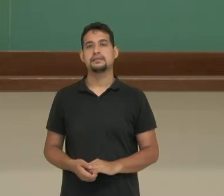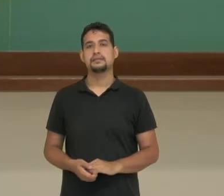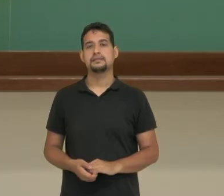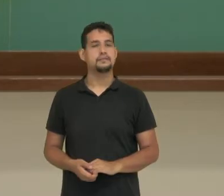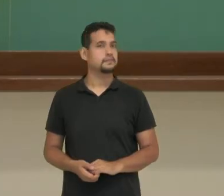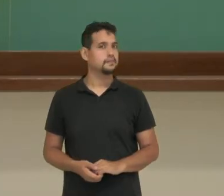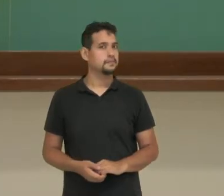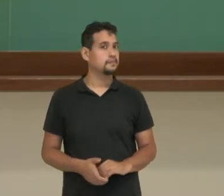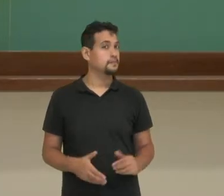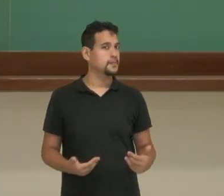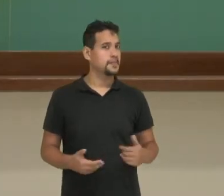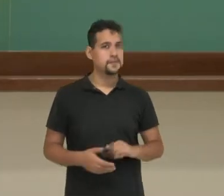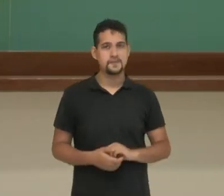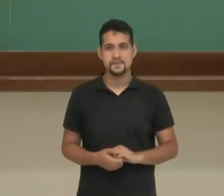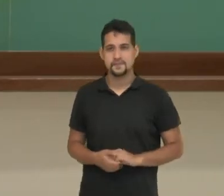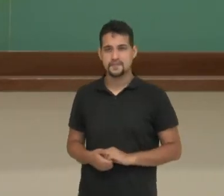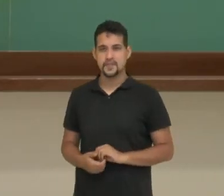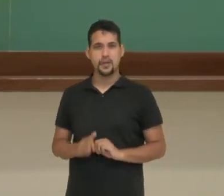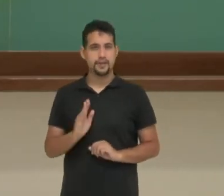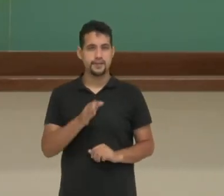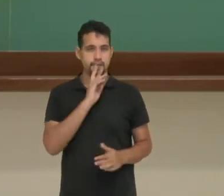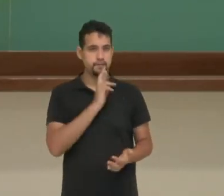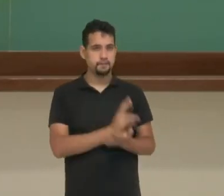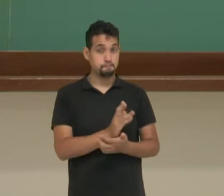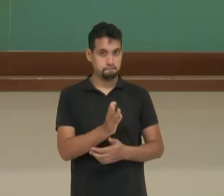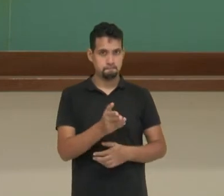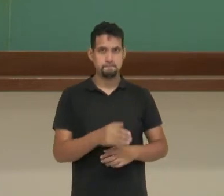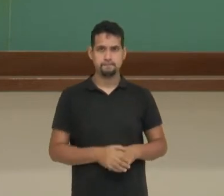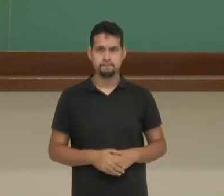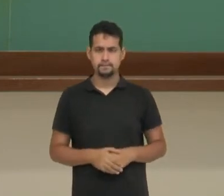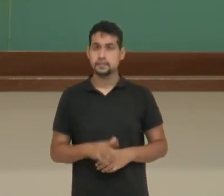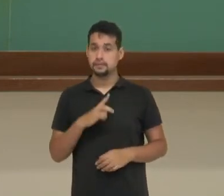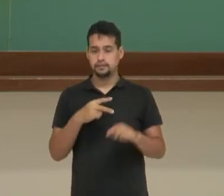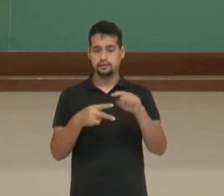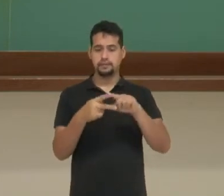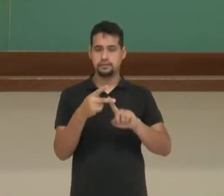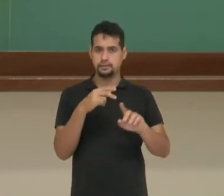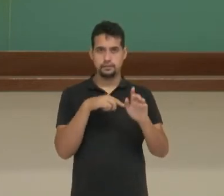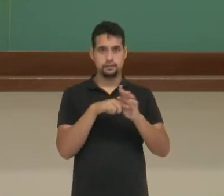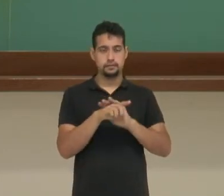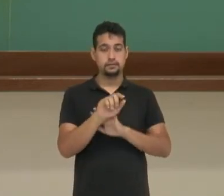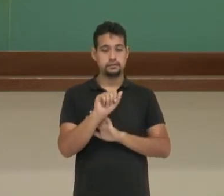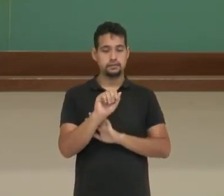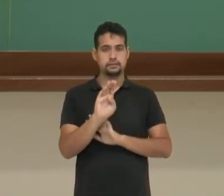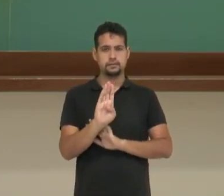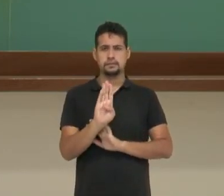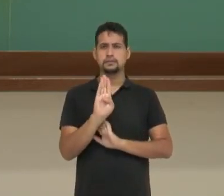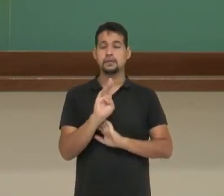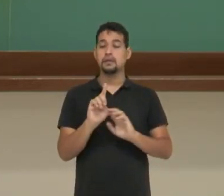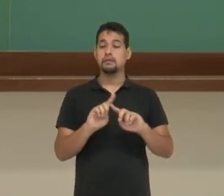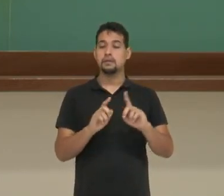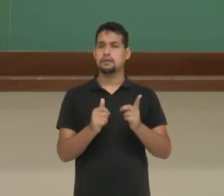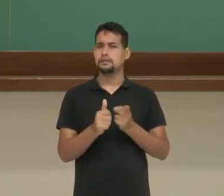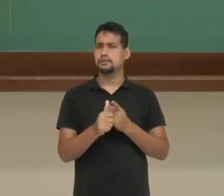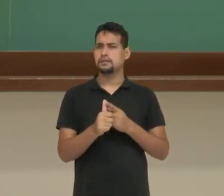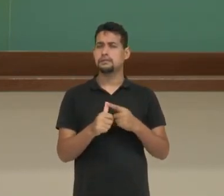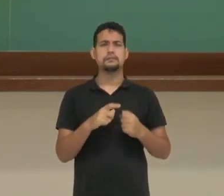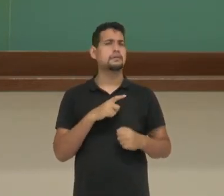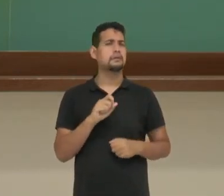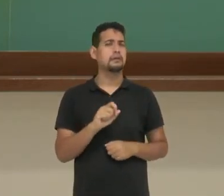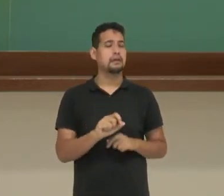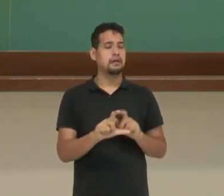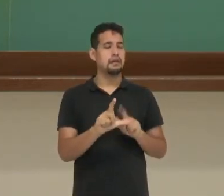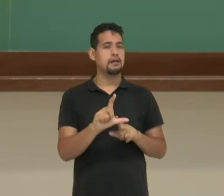E aí, chicos e chicas, responderam? Temos duas perguntas, letra A e B. Vamos primeiro para a letra